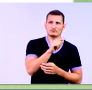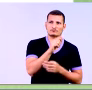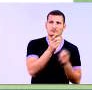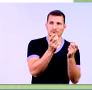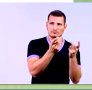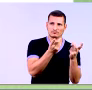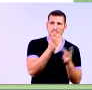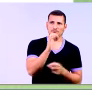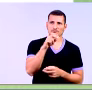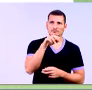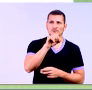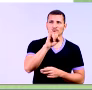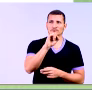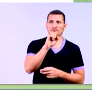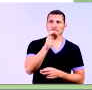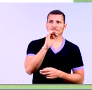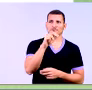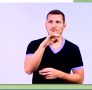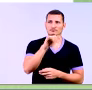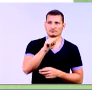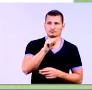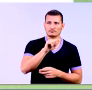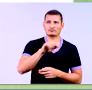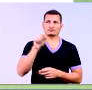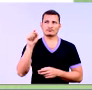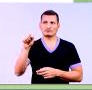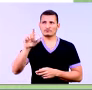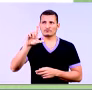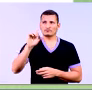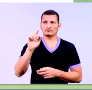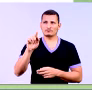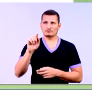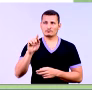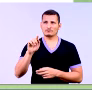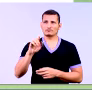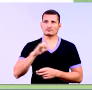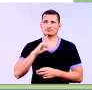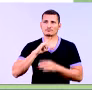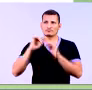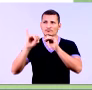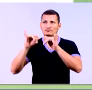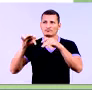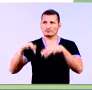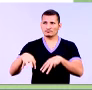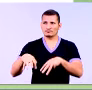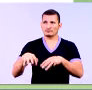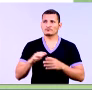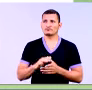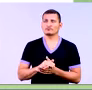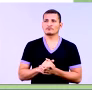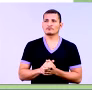venda. E o correspondente registro aqui da finalização da transação no log.